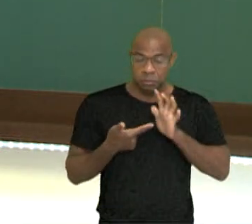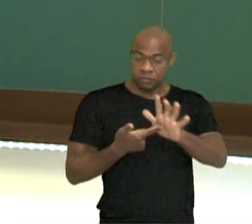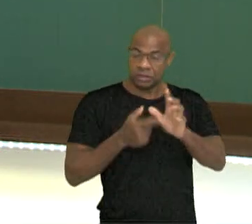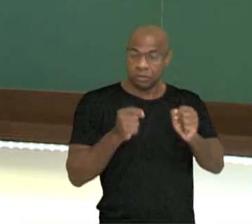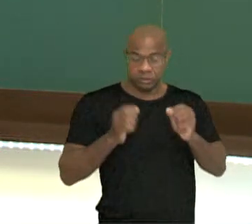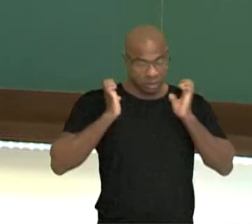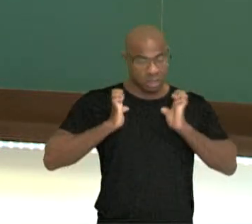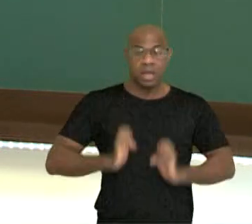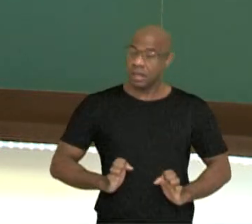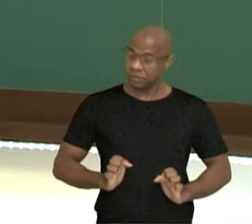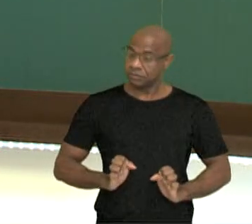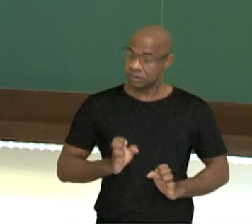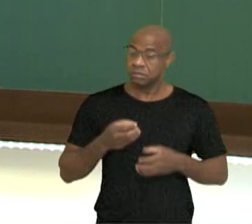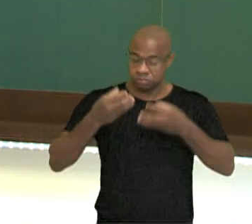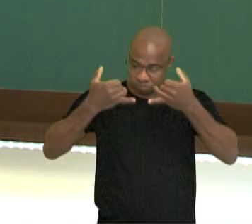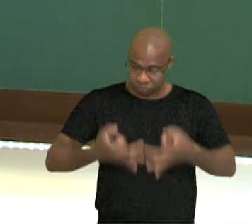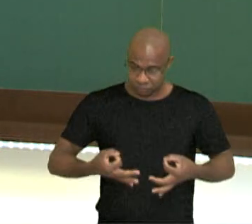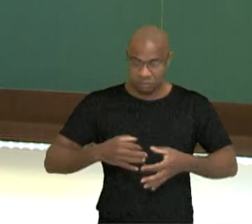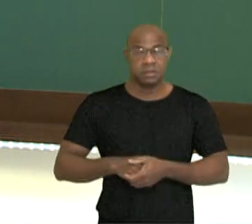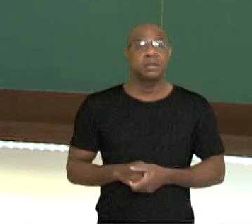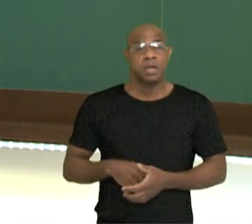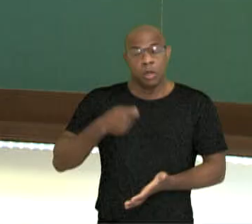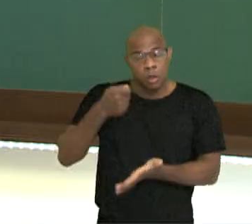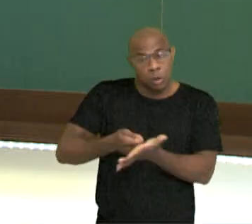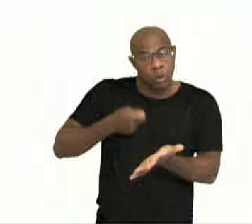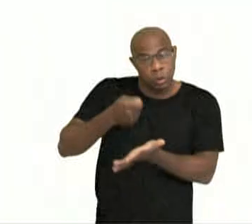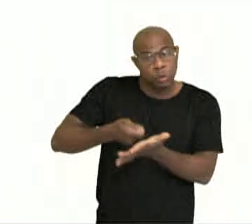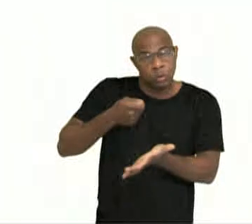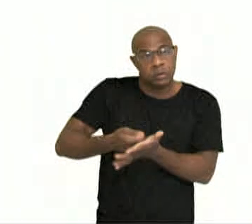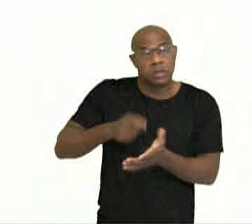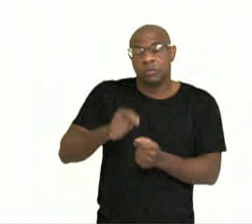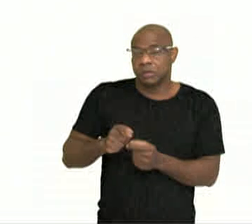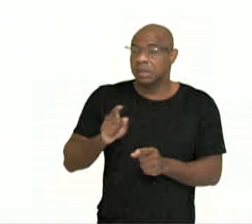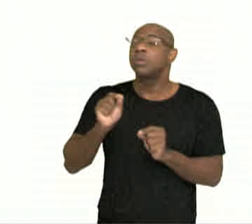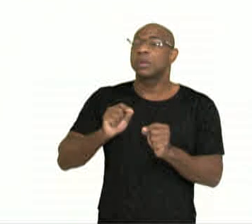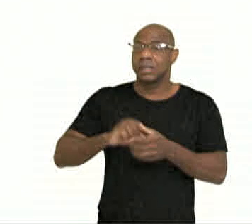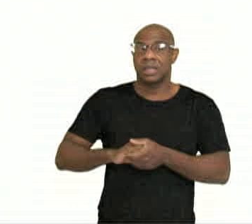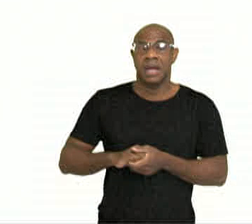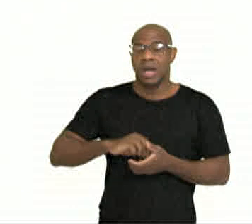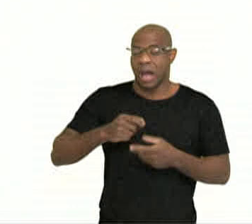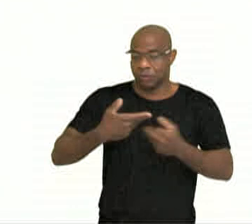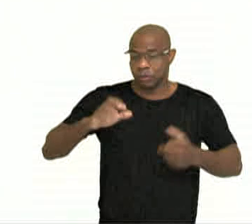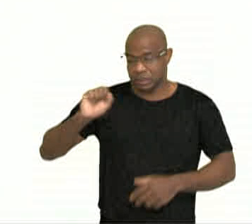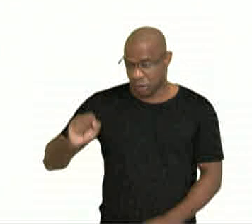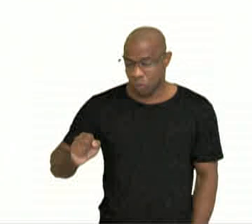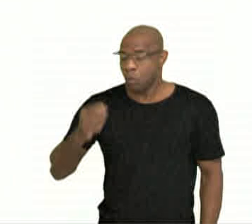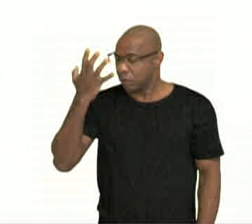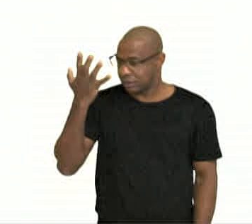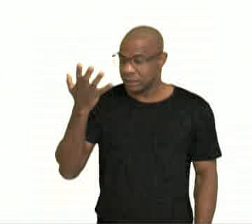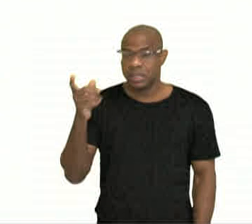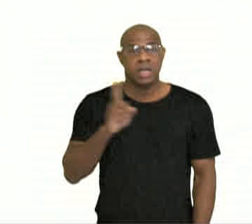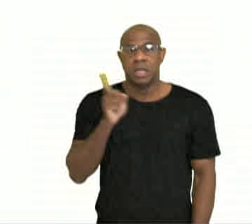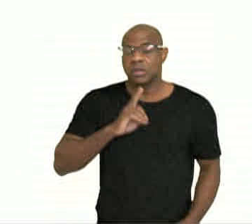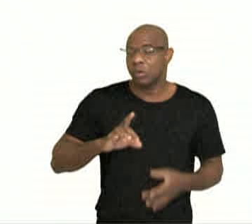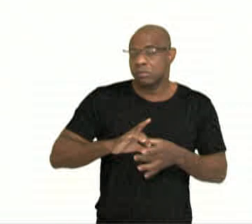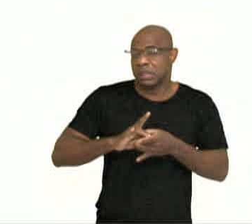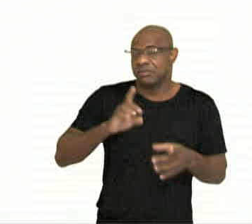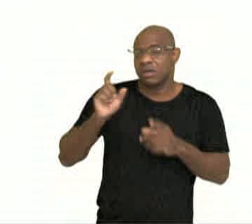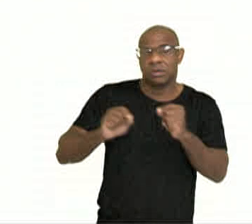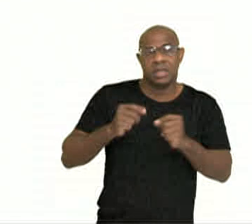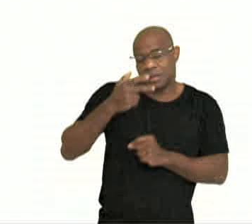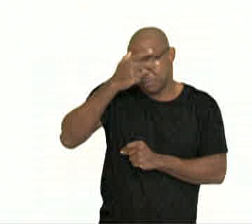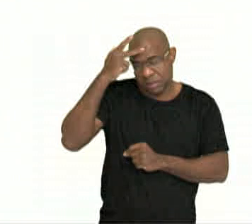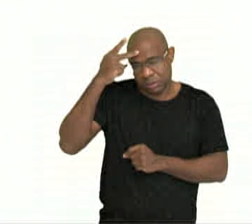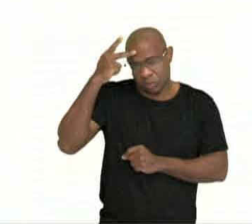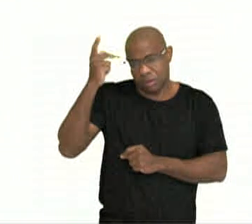ética, lutando contra a impunidade, a favor dos fatos, não se deixando intimidar por pessoas